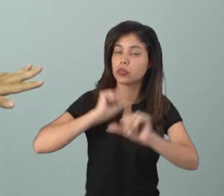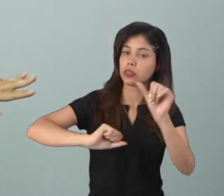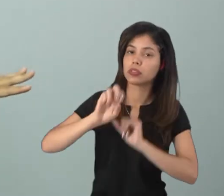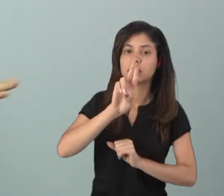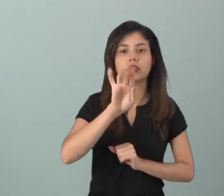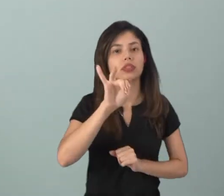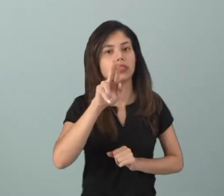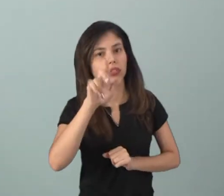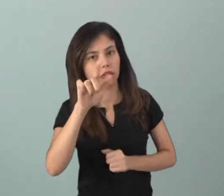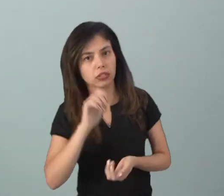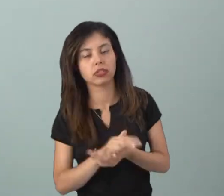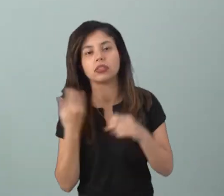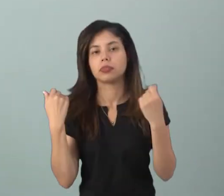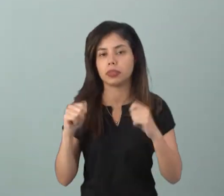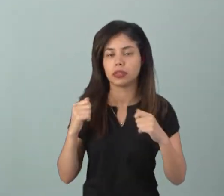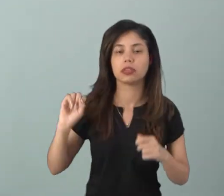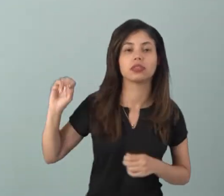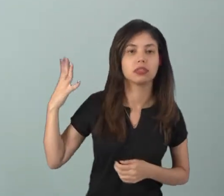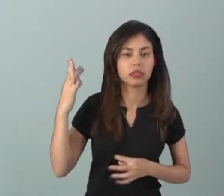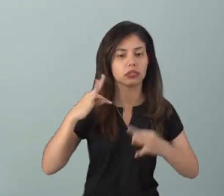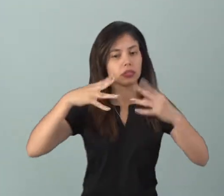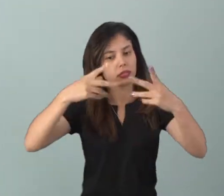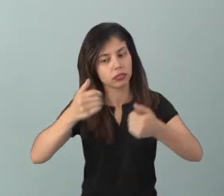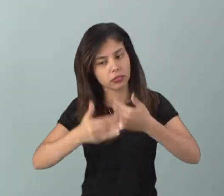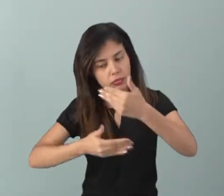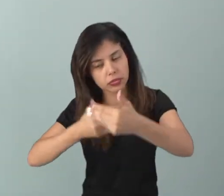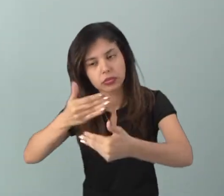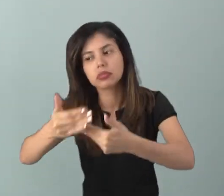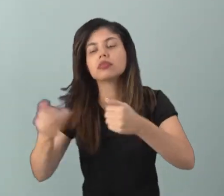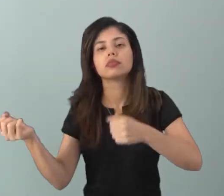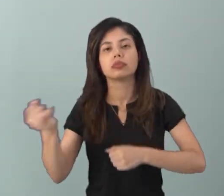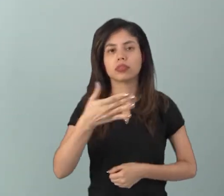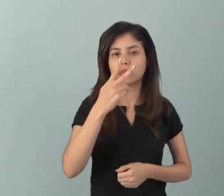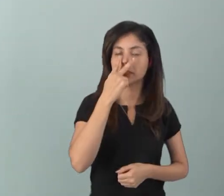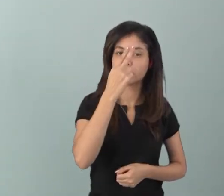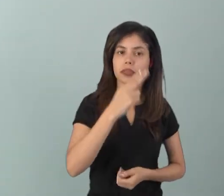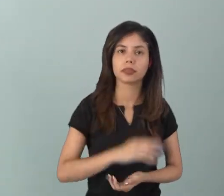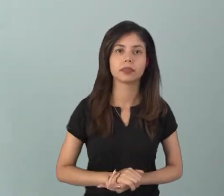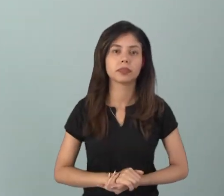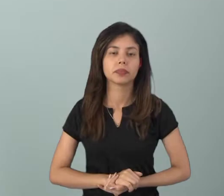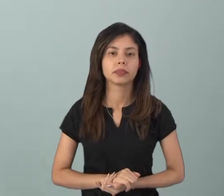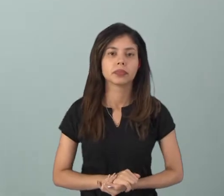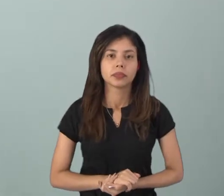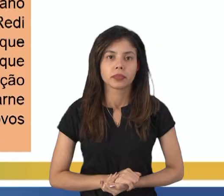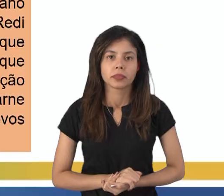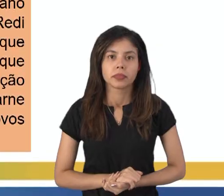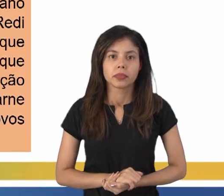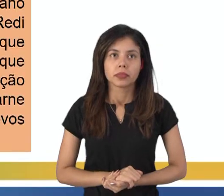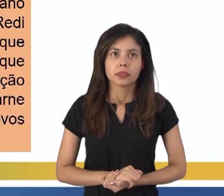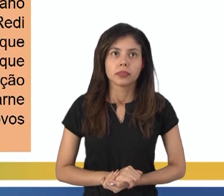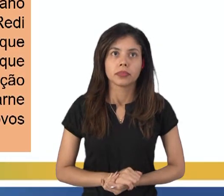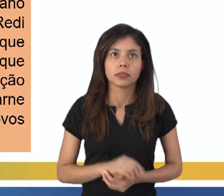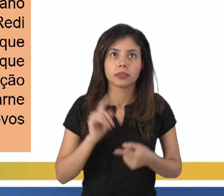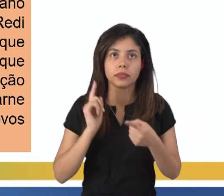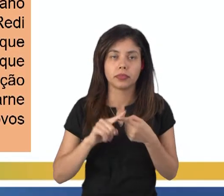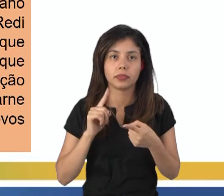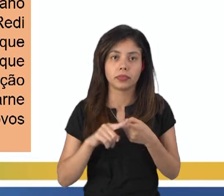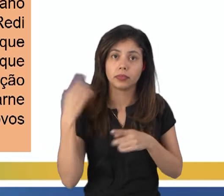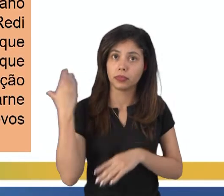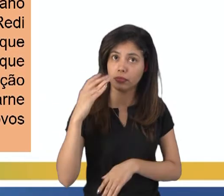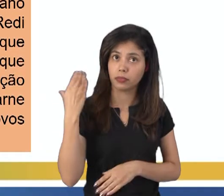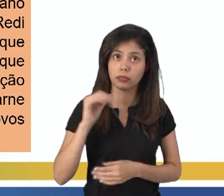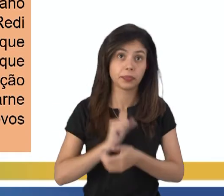a biogênese, que precisa acontecer todo um processo para que novos indivíduos sejam gerados. E aí, um dos primeiros